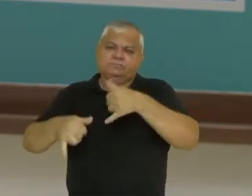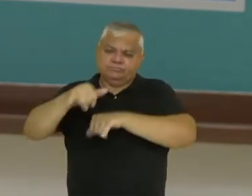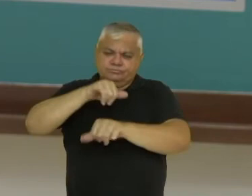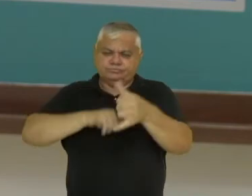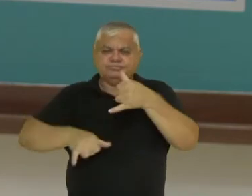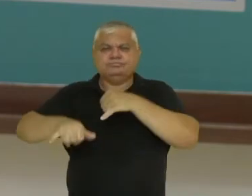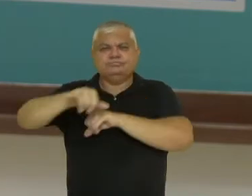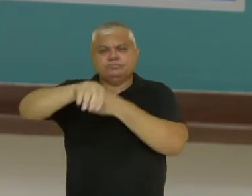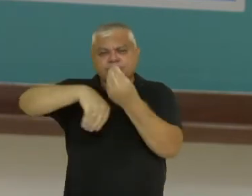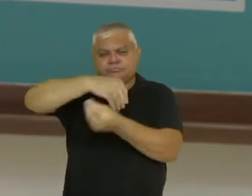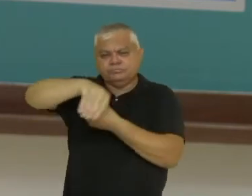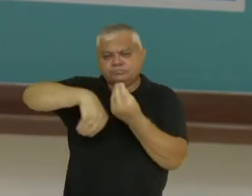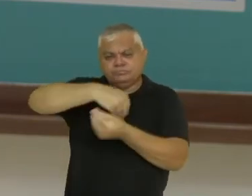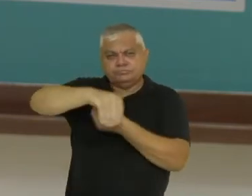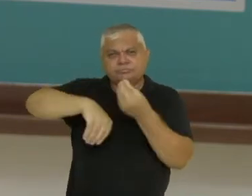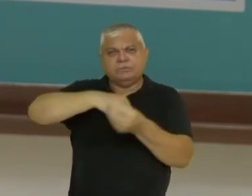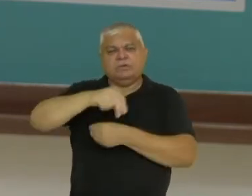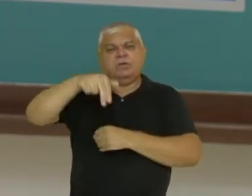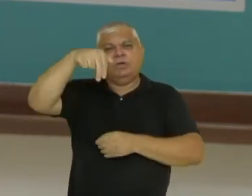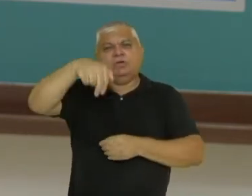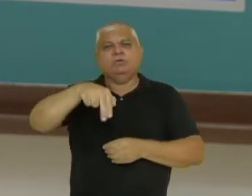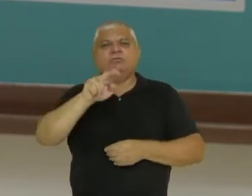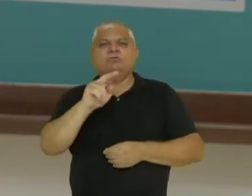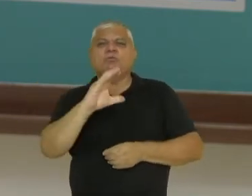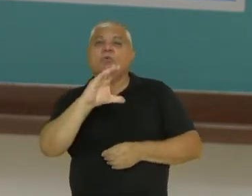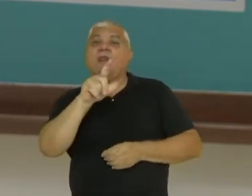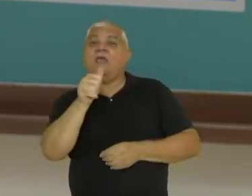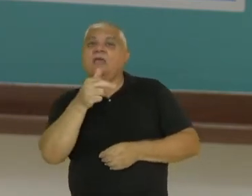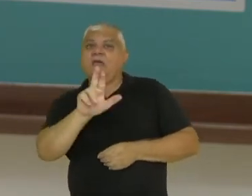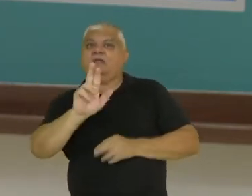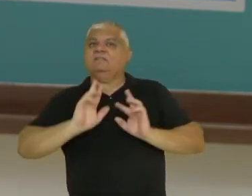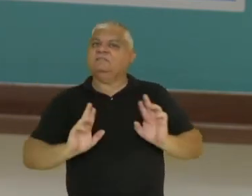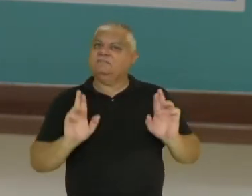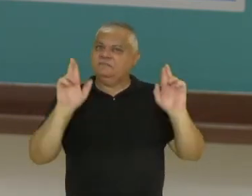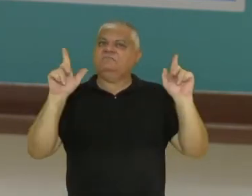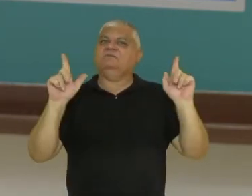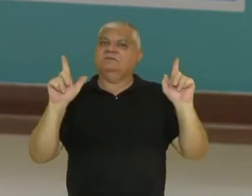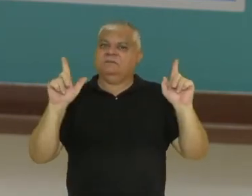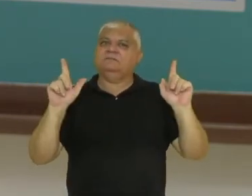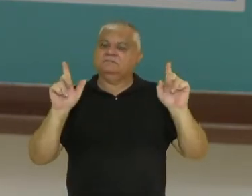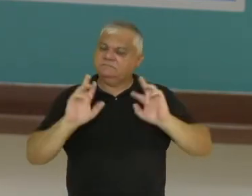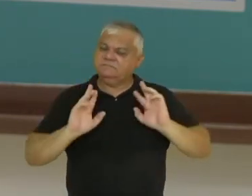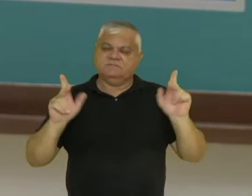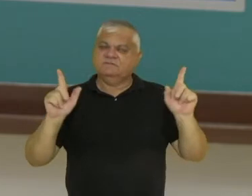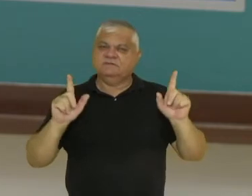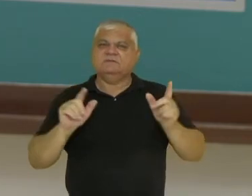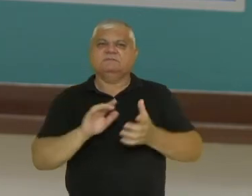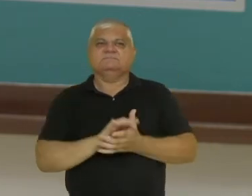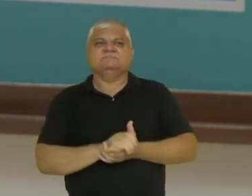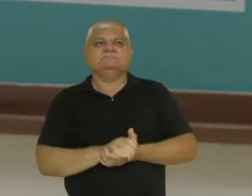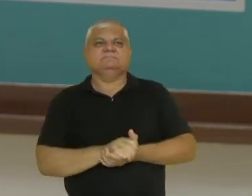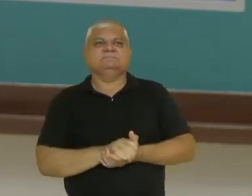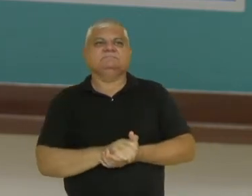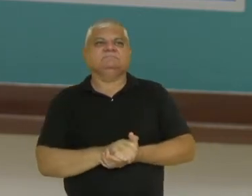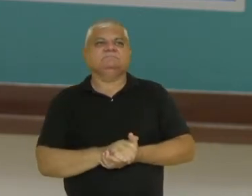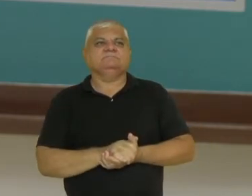chamadas reações nucleares, que são diferentes das reações que formam as substâncias.